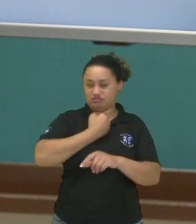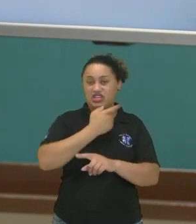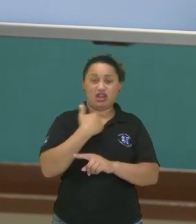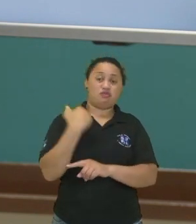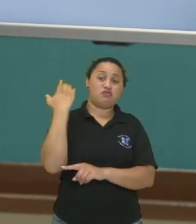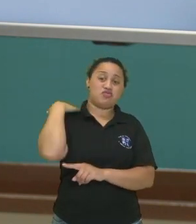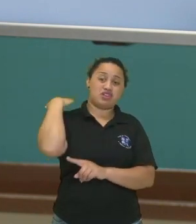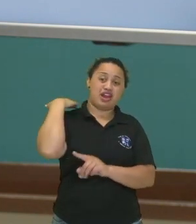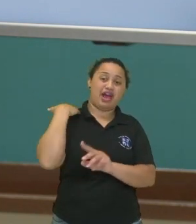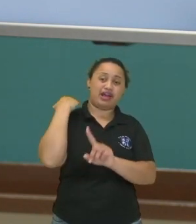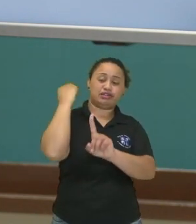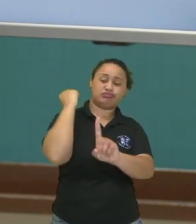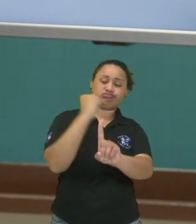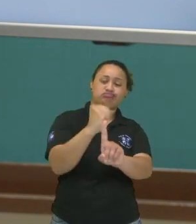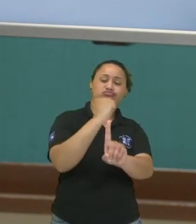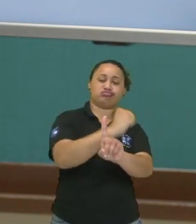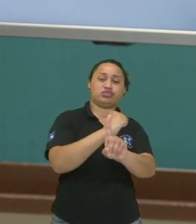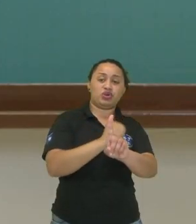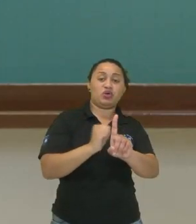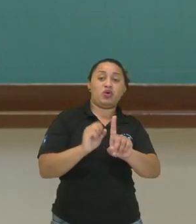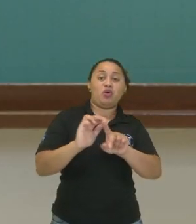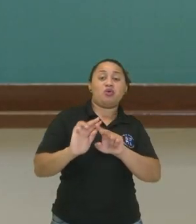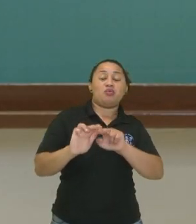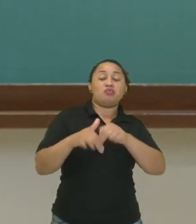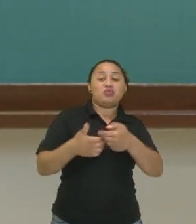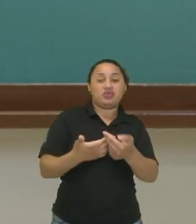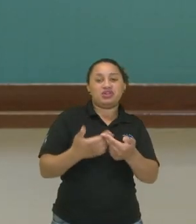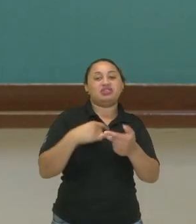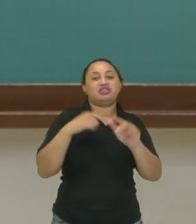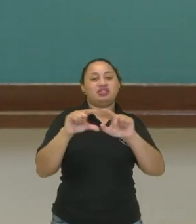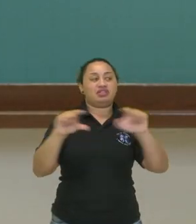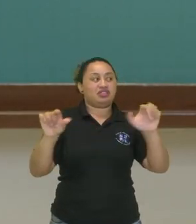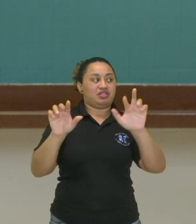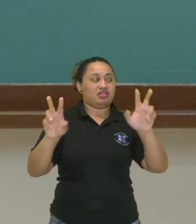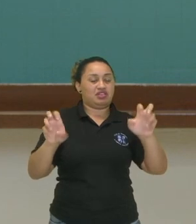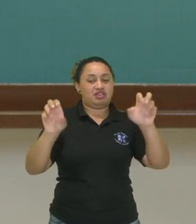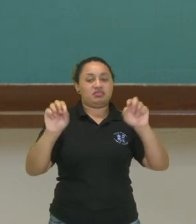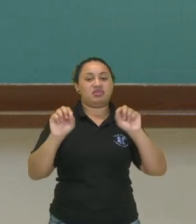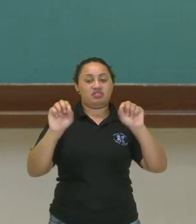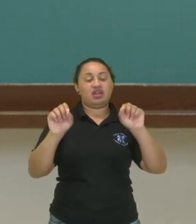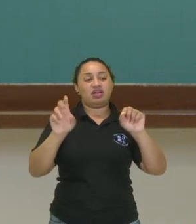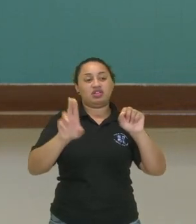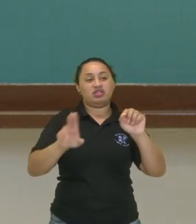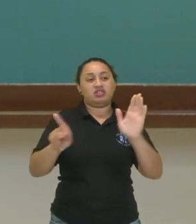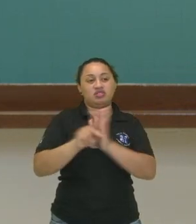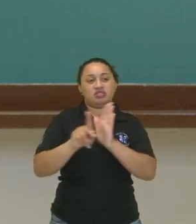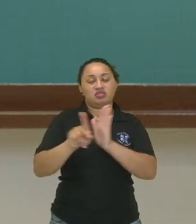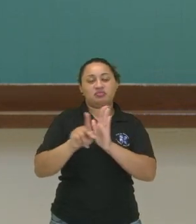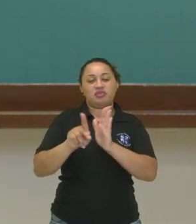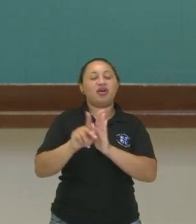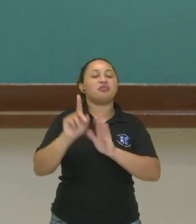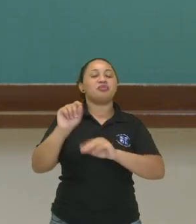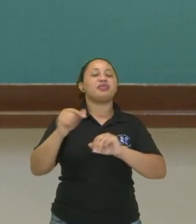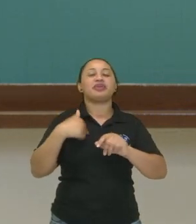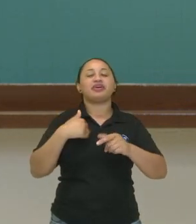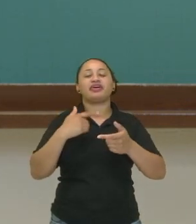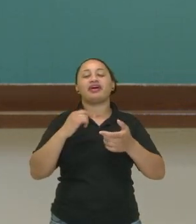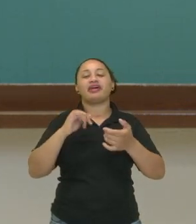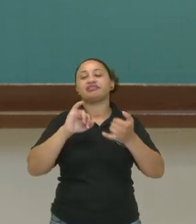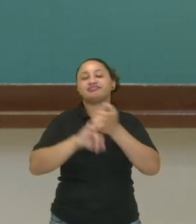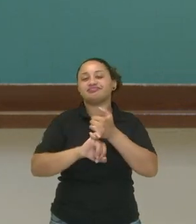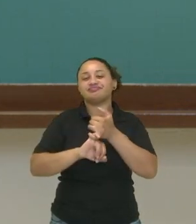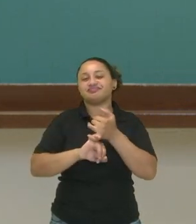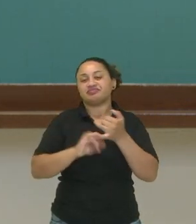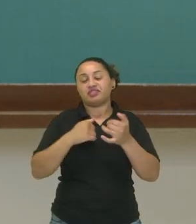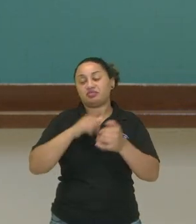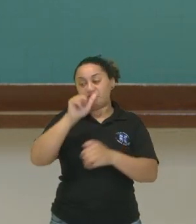inclusive, teria feito a frase que virou uma espécie de utilizado para traição, né? Quando alguém, uma pessoa